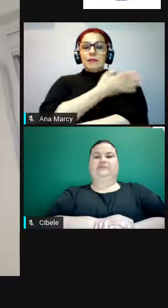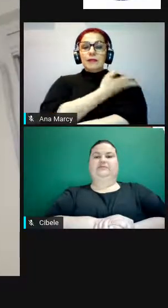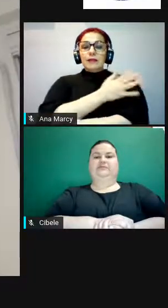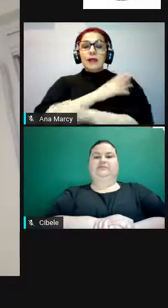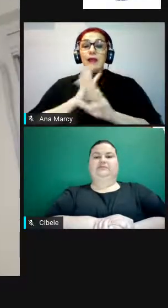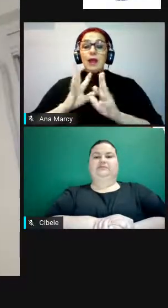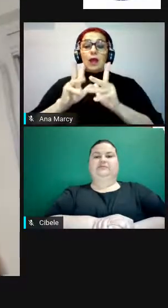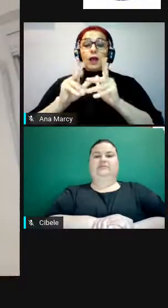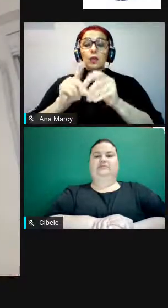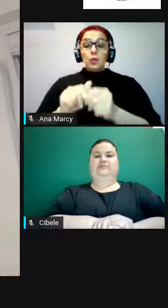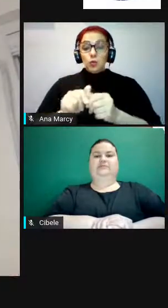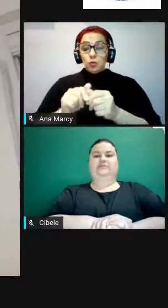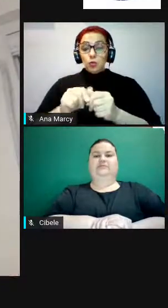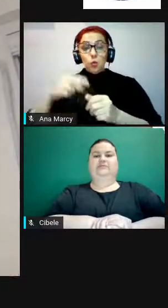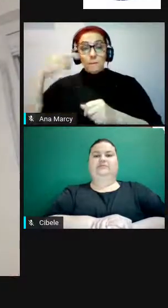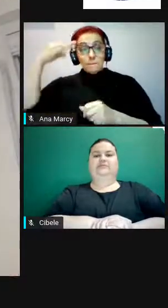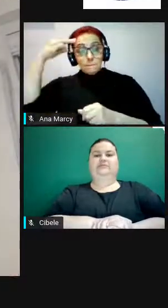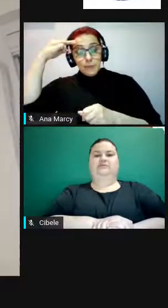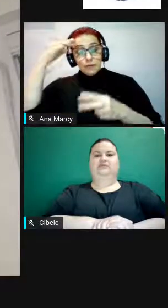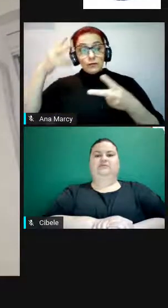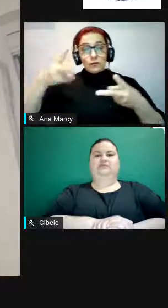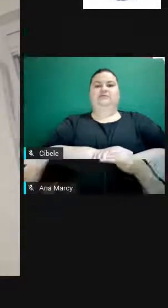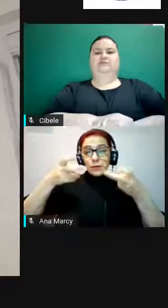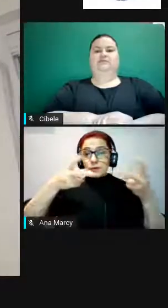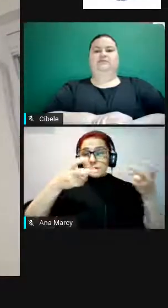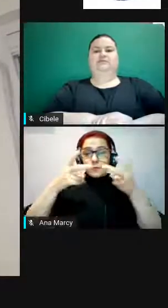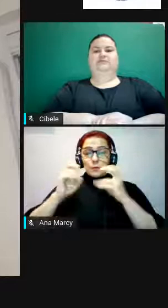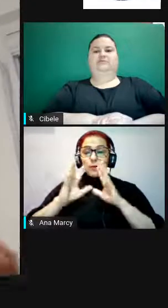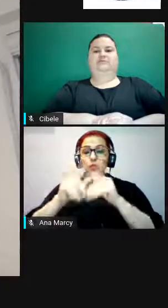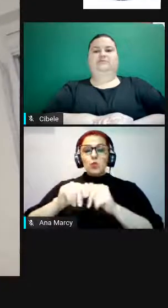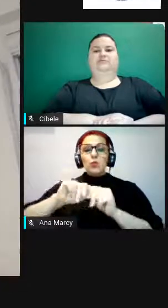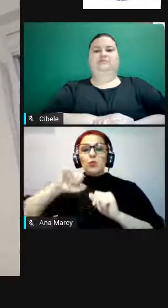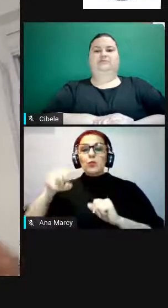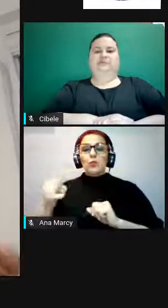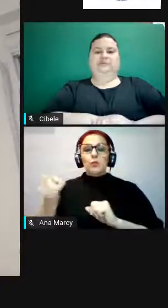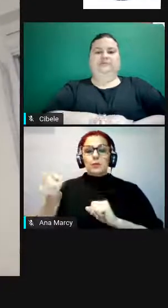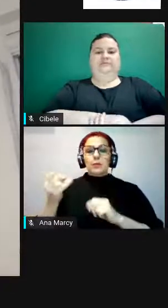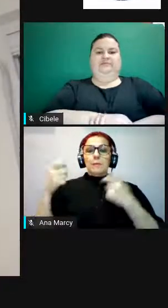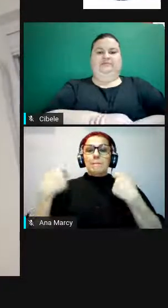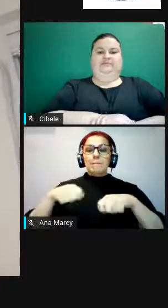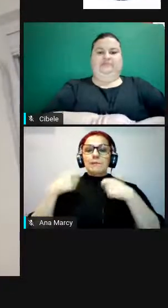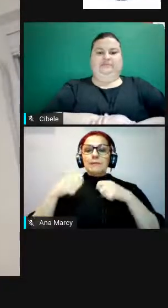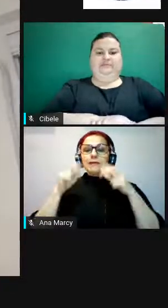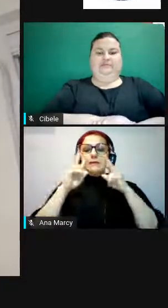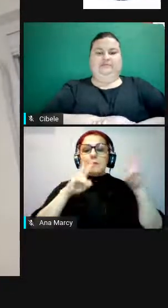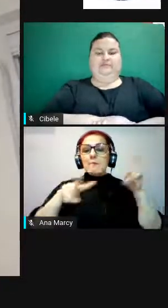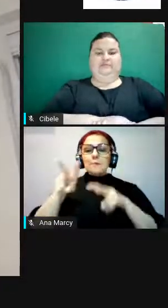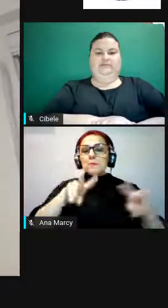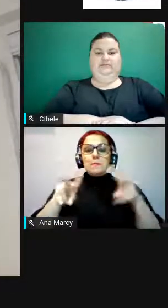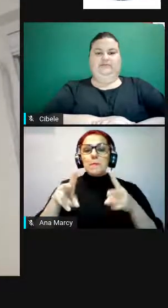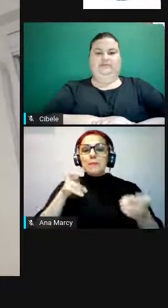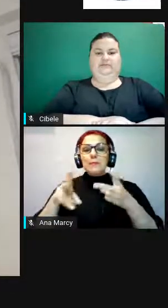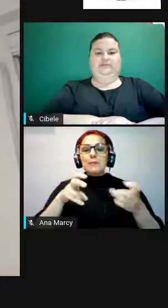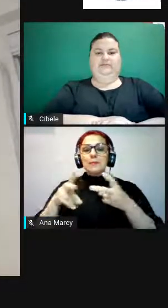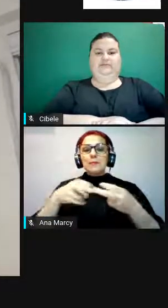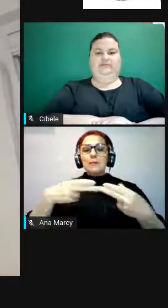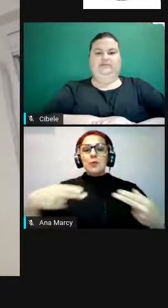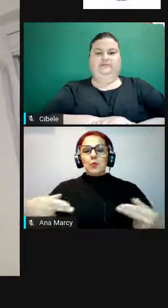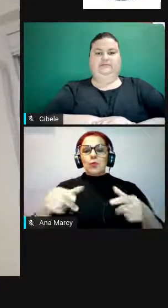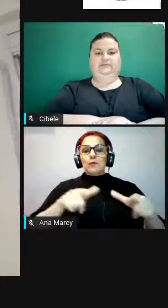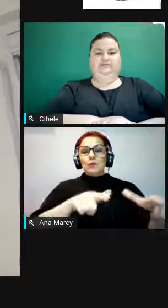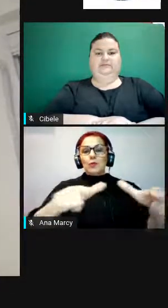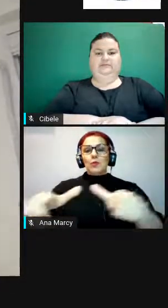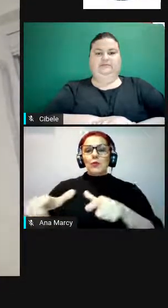para enxergar oportunidades a gente tem que saber enxergar oportunidades e as e